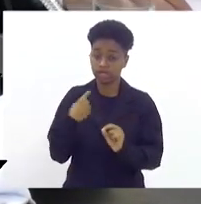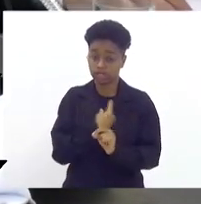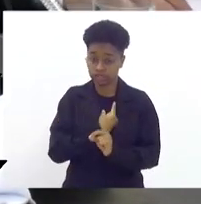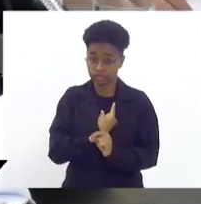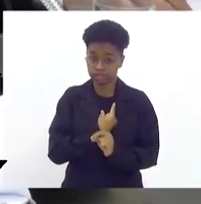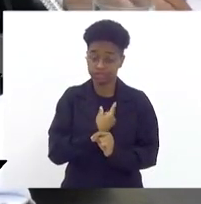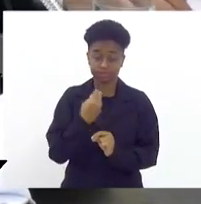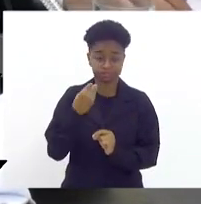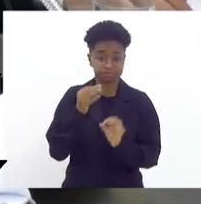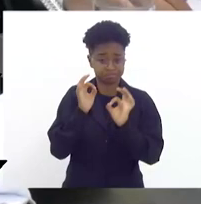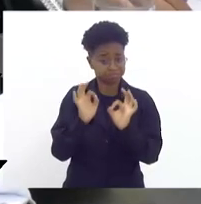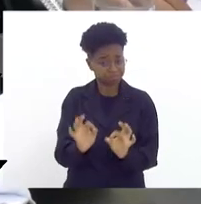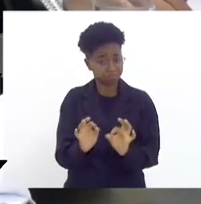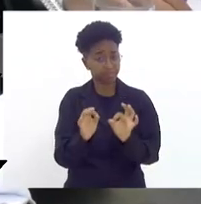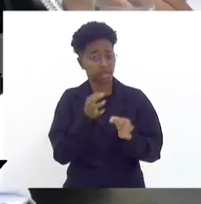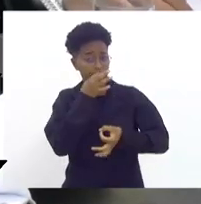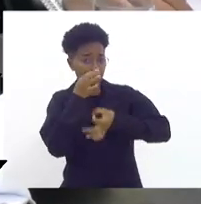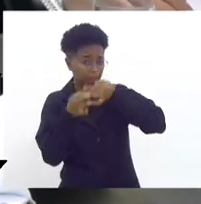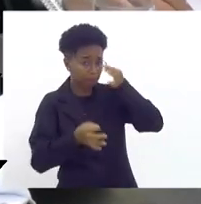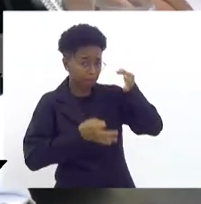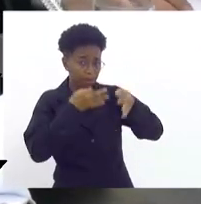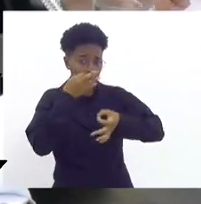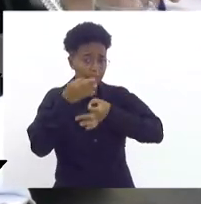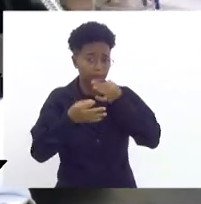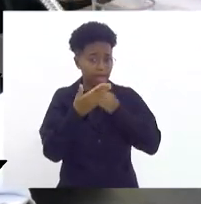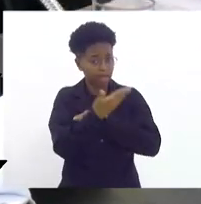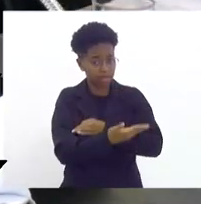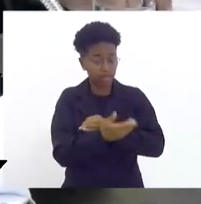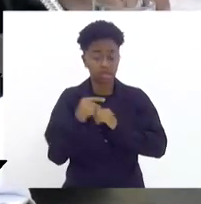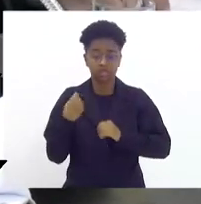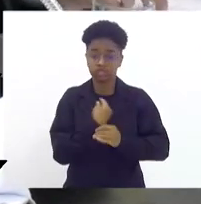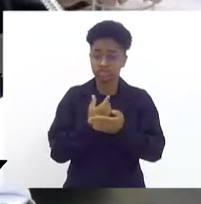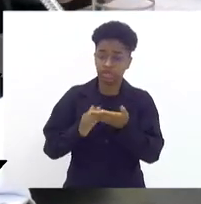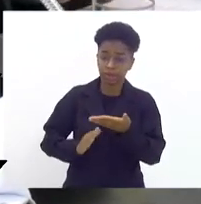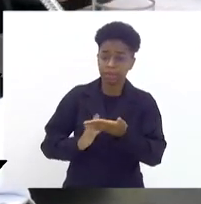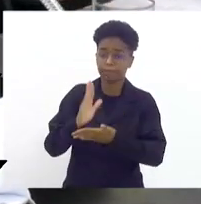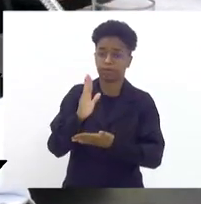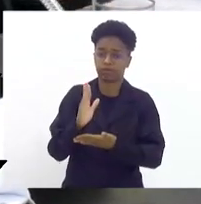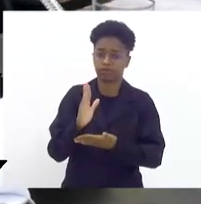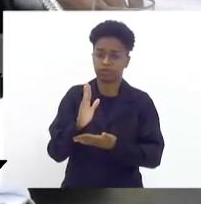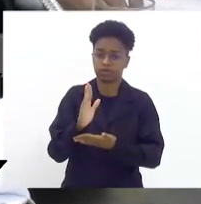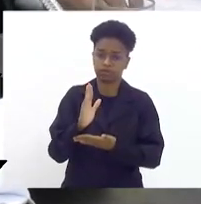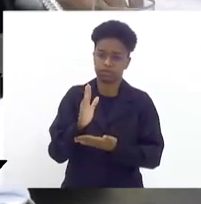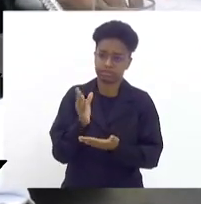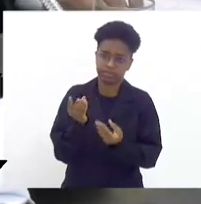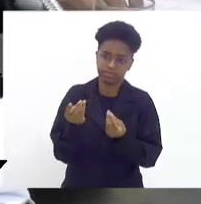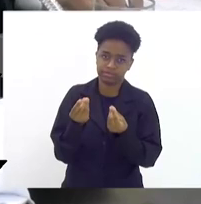toda a legitimidade dos argumentos colocados pelo deputado Luiz Paulo, a gente aprove